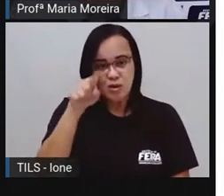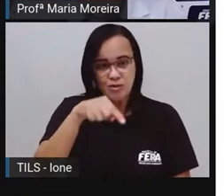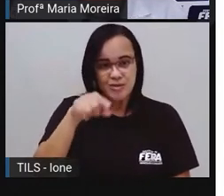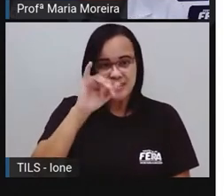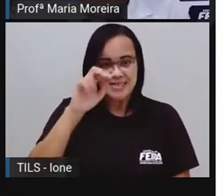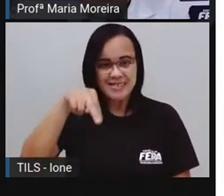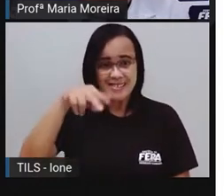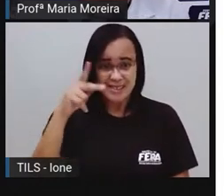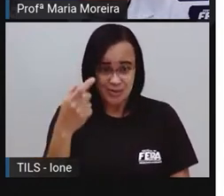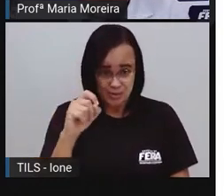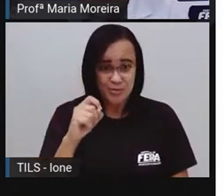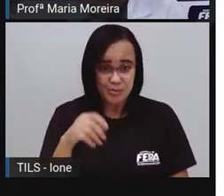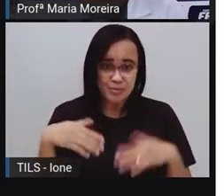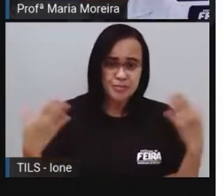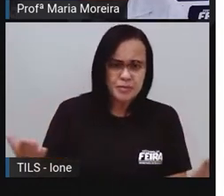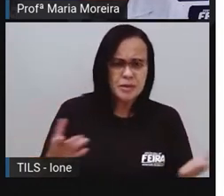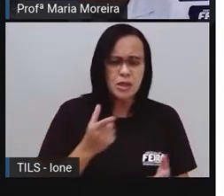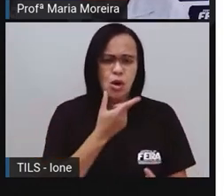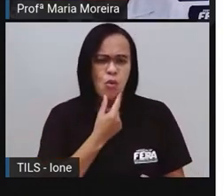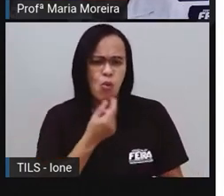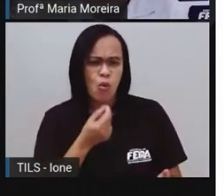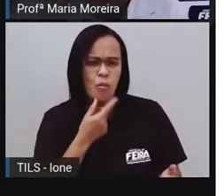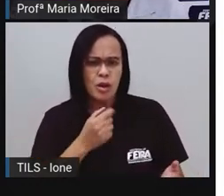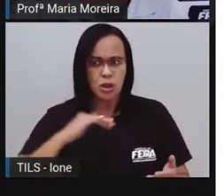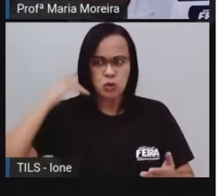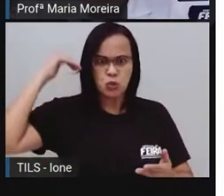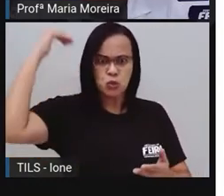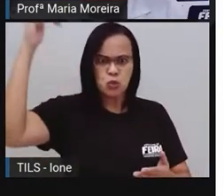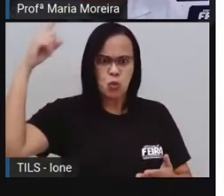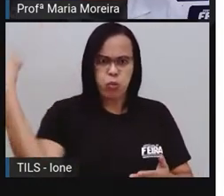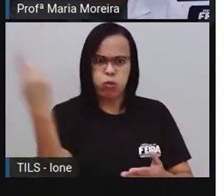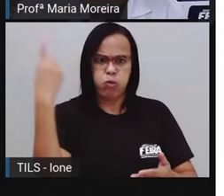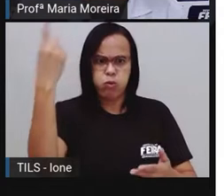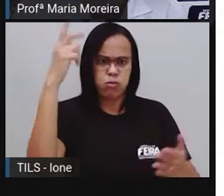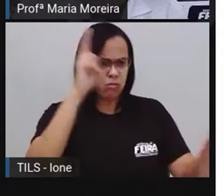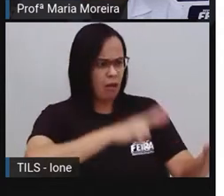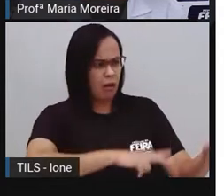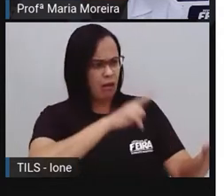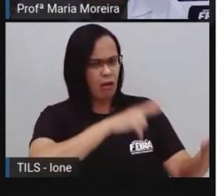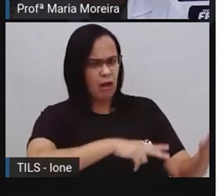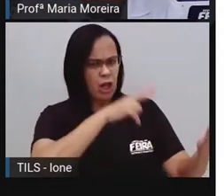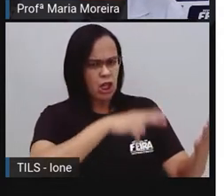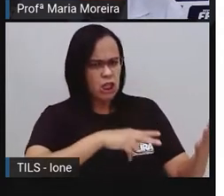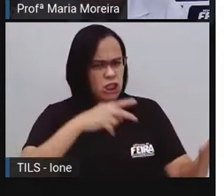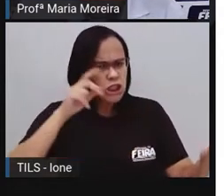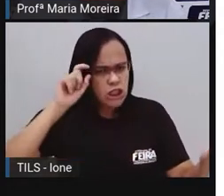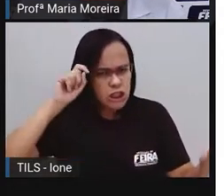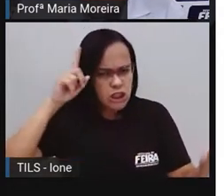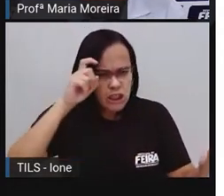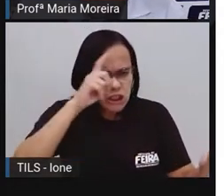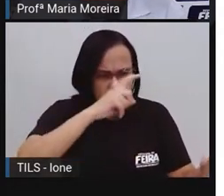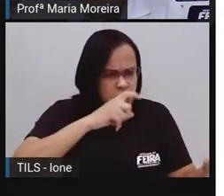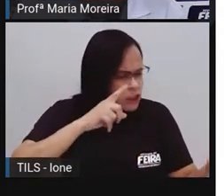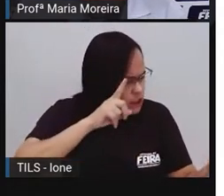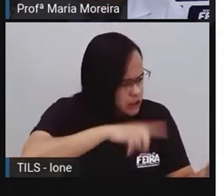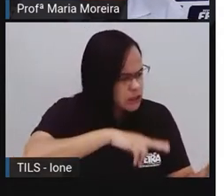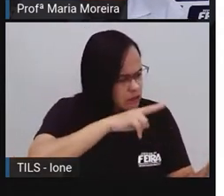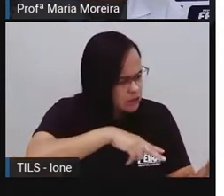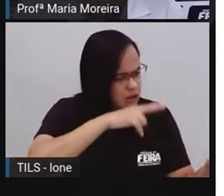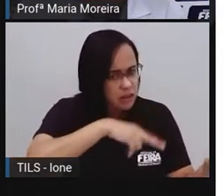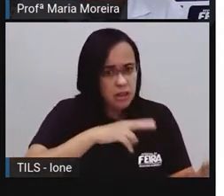Enquanto o gigante lia o minúsculo postal, o carteiro matava a sede